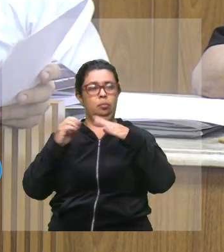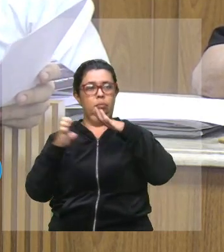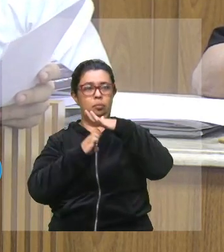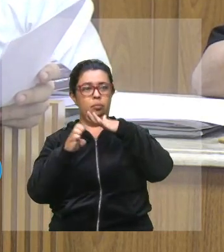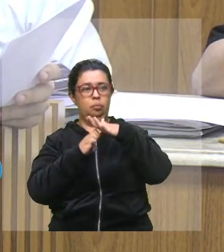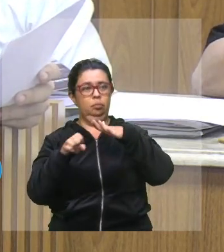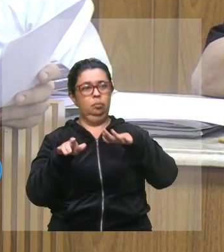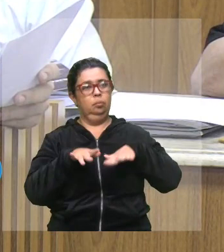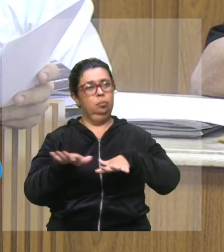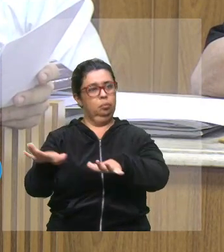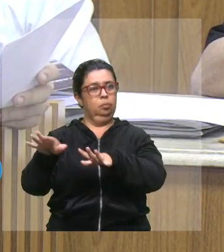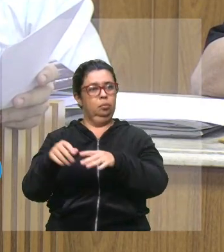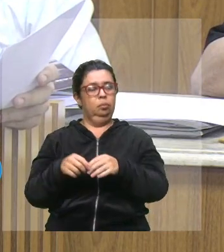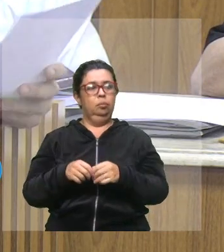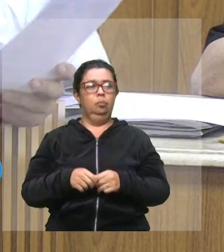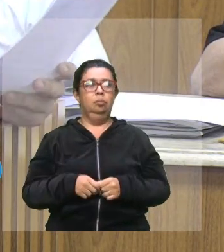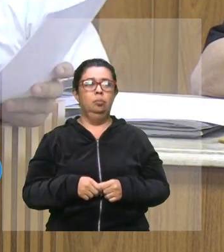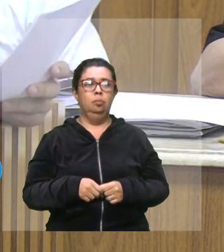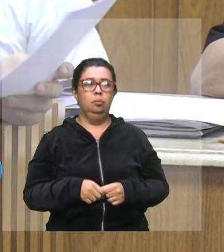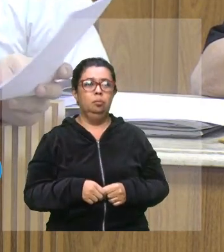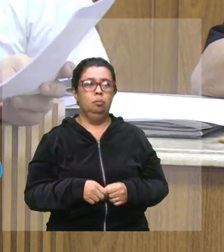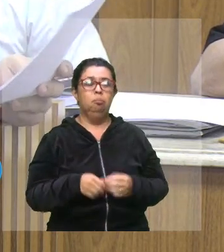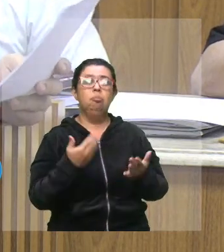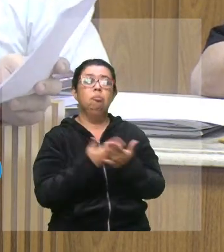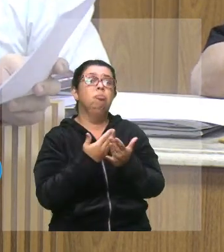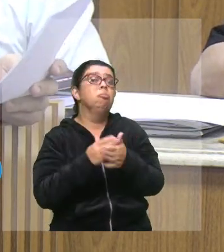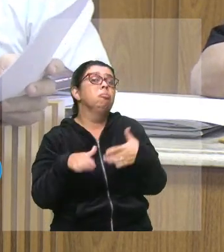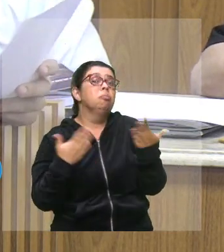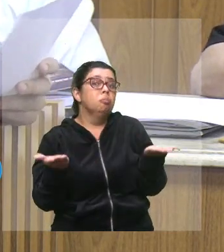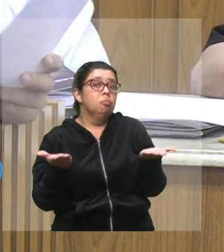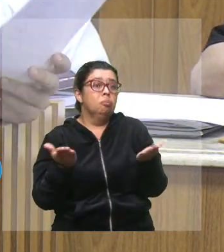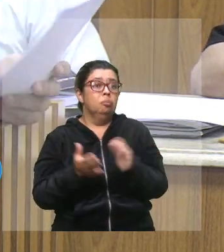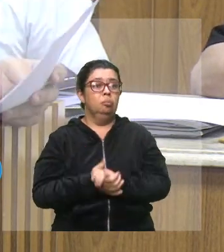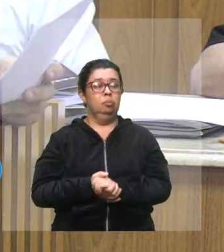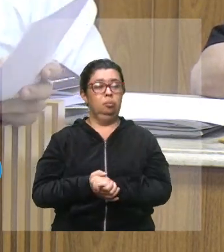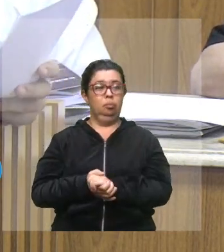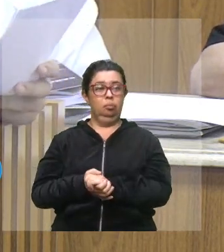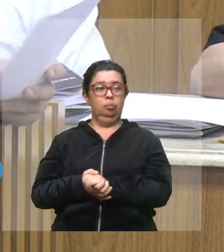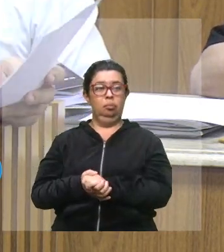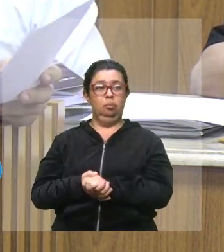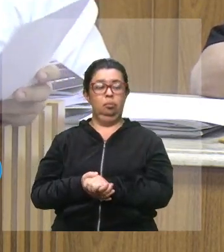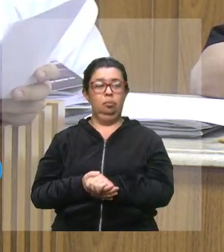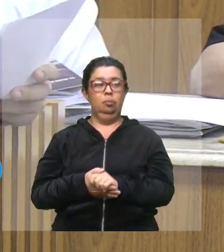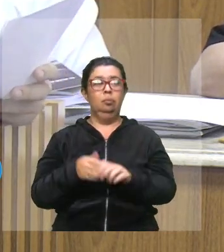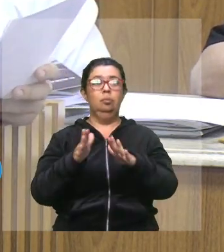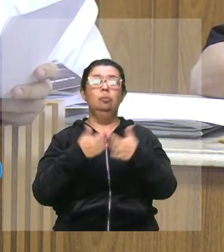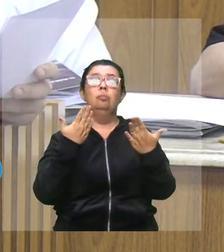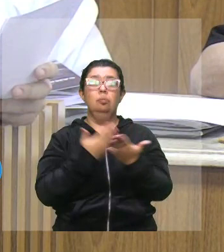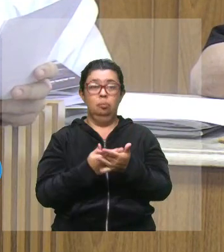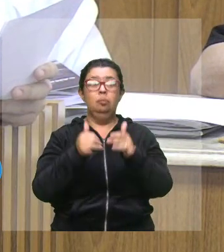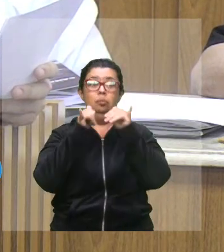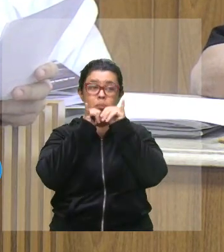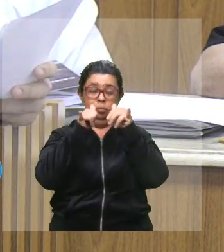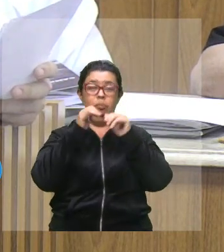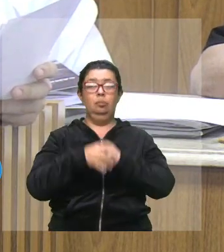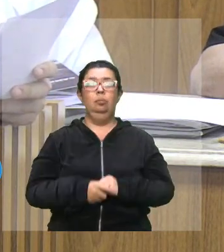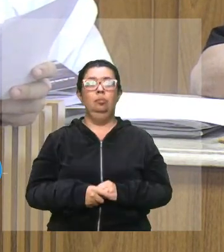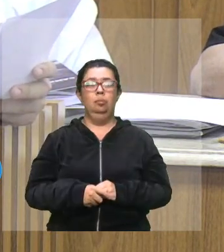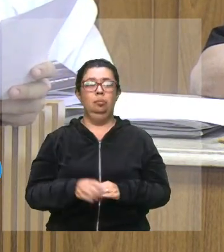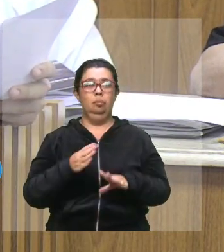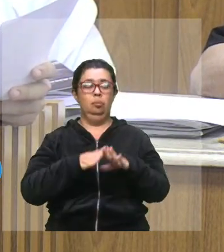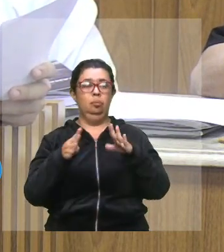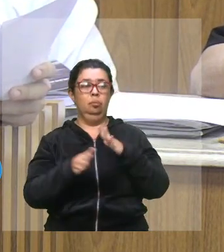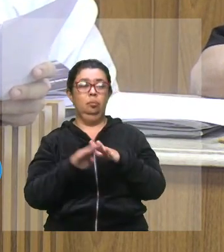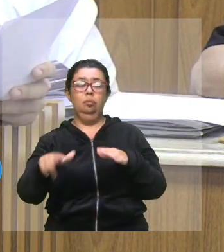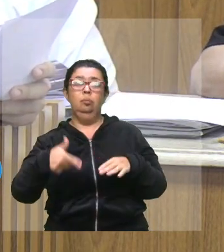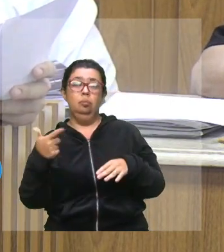possíveis providências. Análise do que, exatamente? Justamente o que o requerimento pedia era essas informações. E todos os